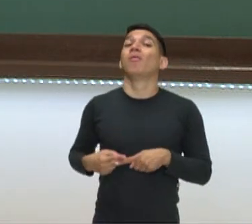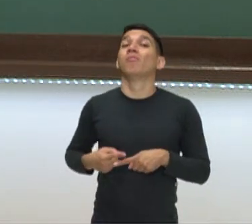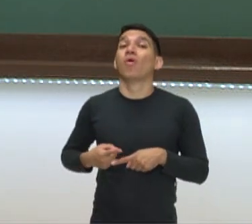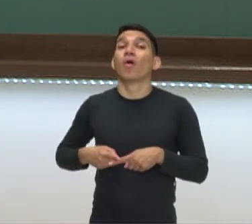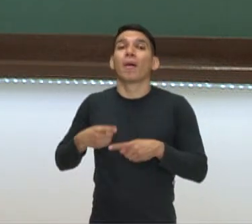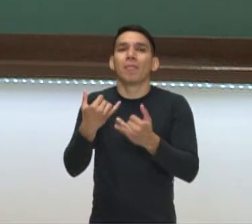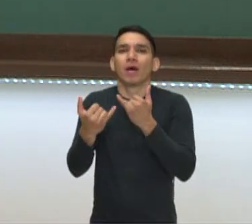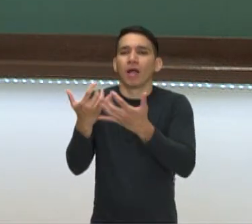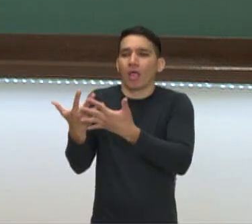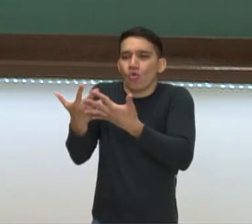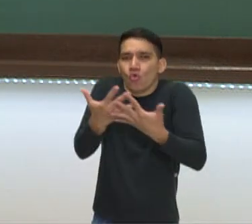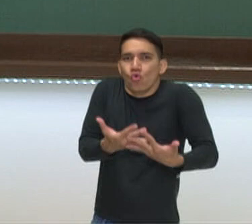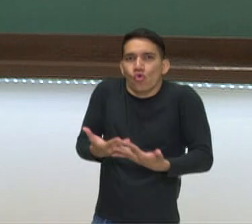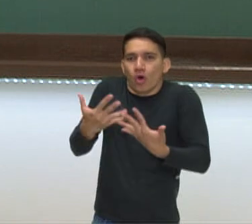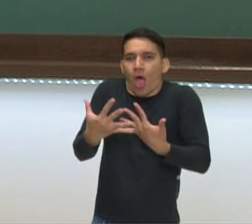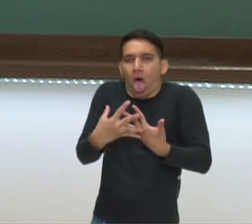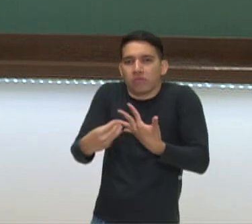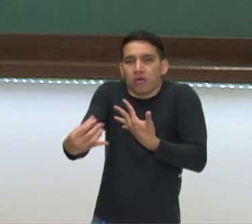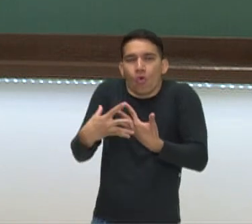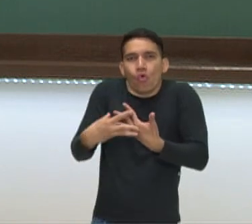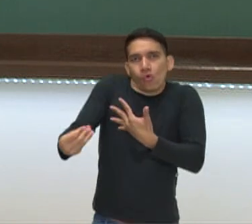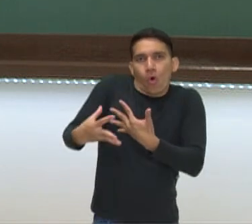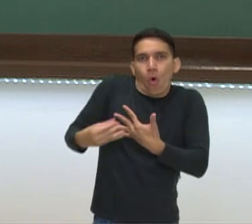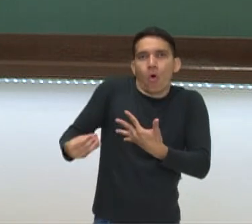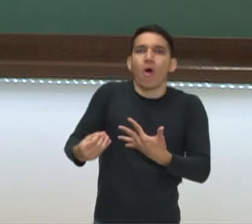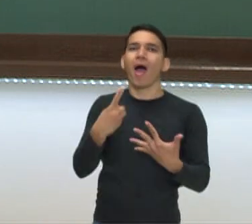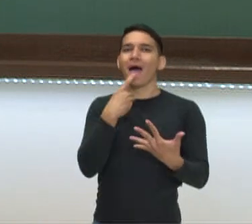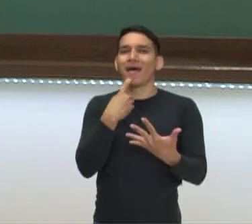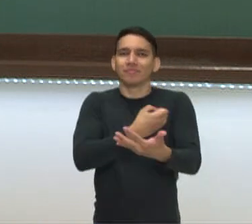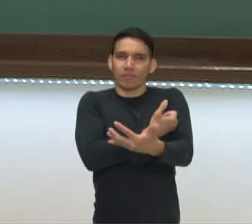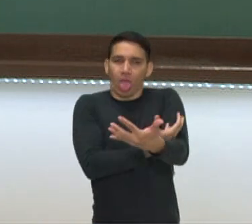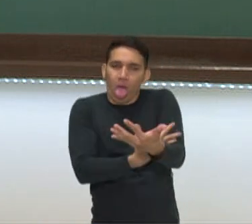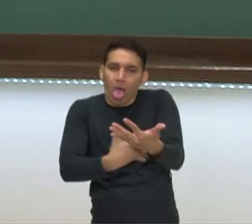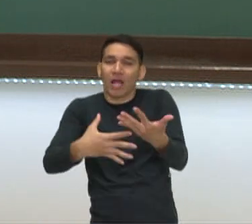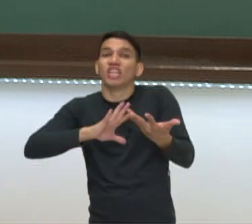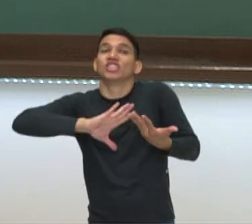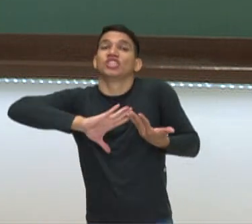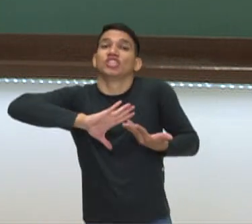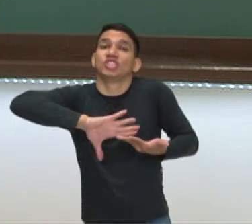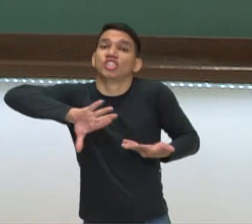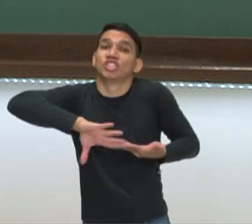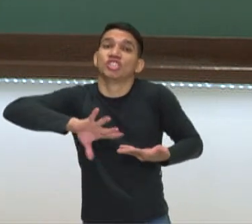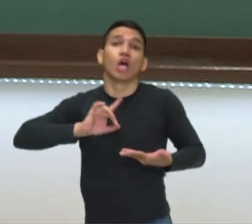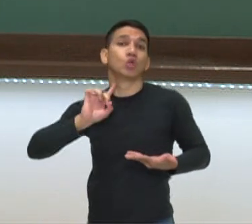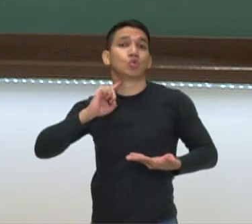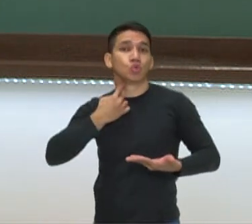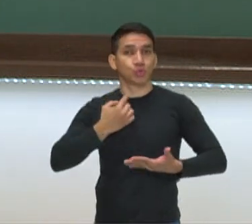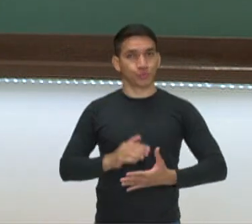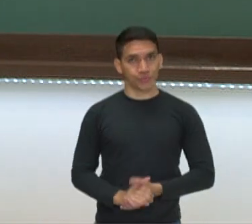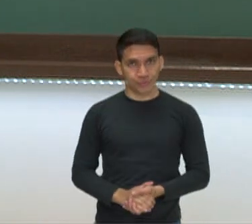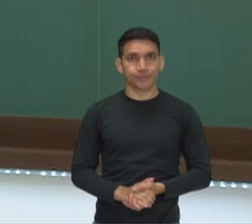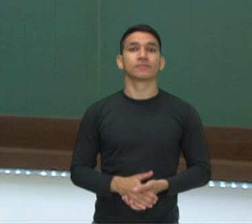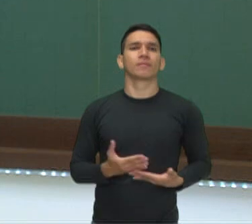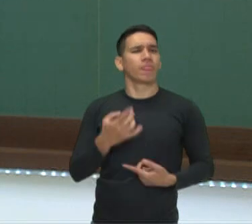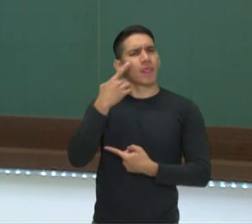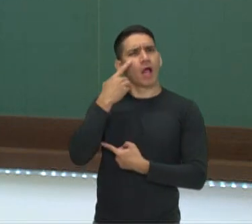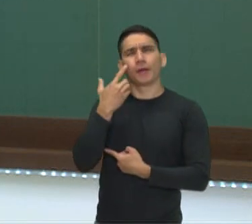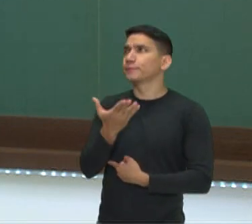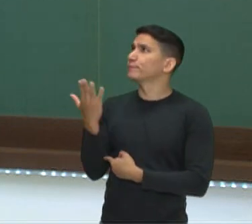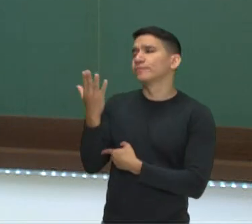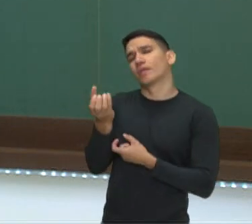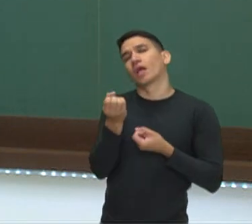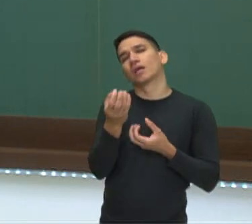nosso sangue, eliminando diariamente substâncias tóxicas. Vamos dar uma olhada